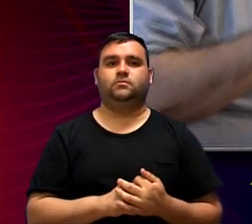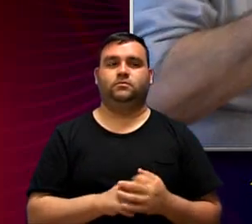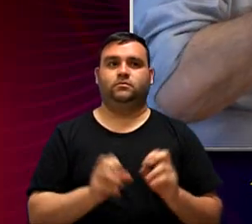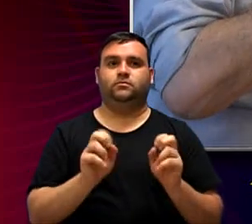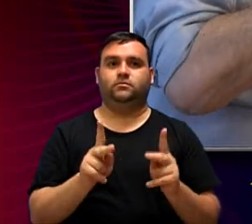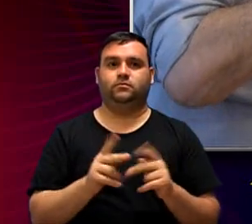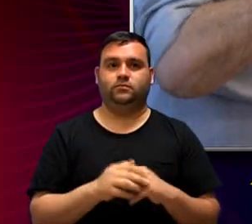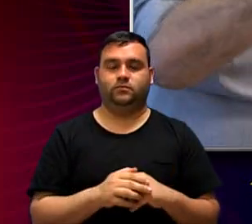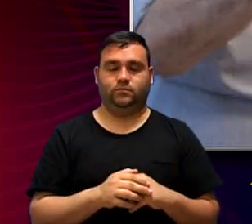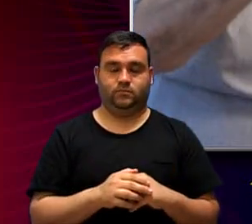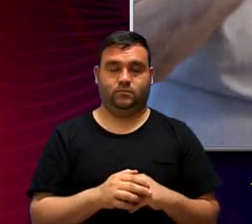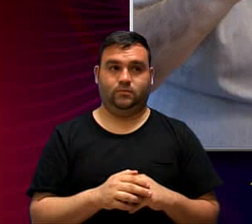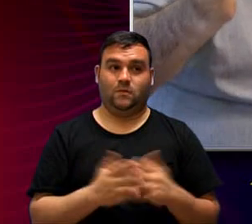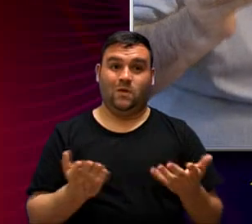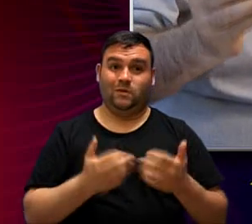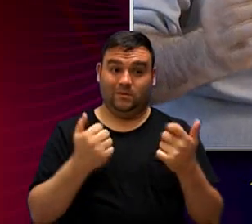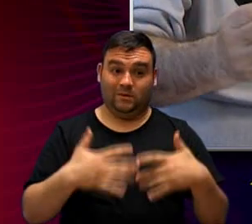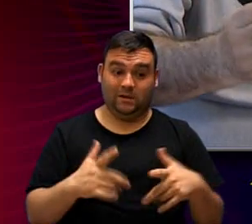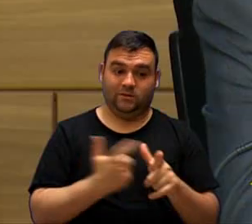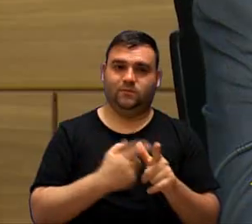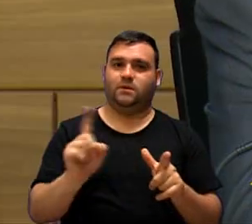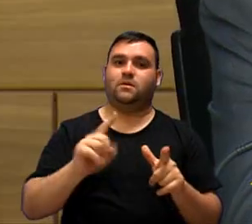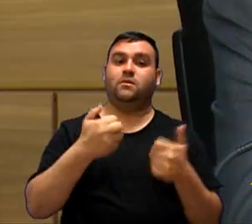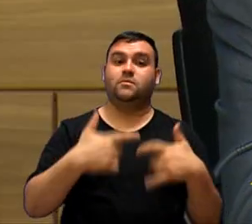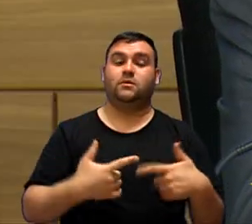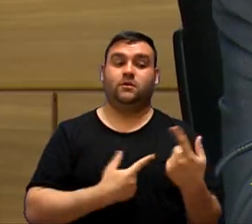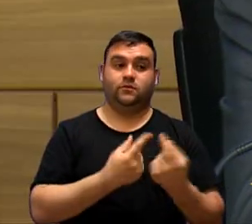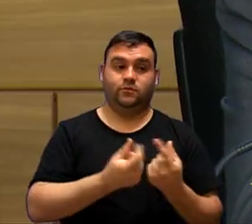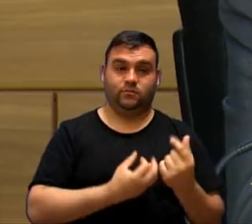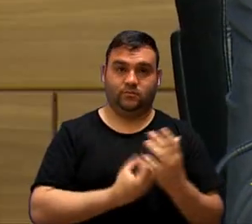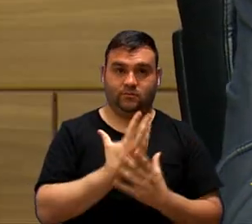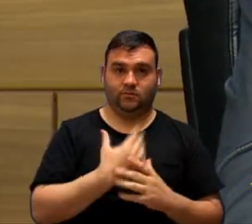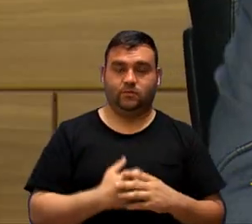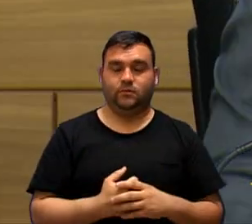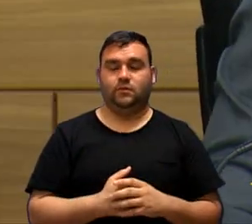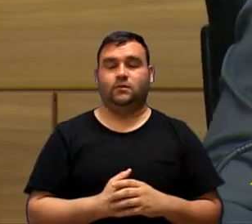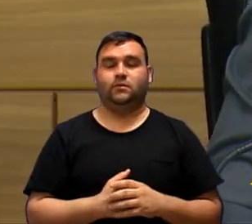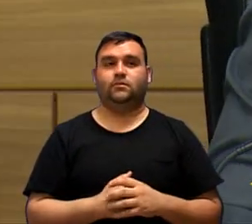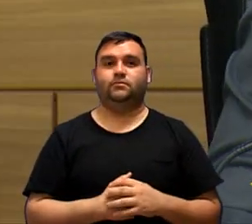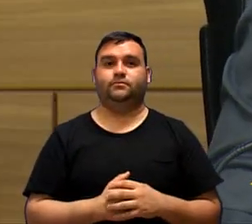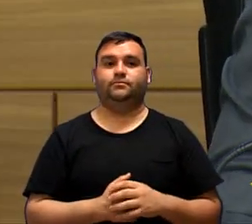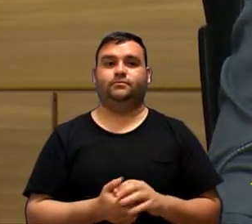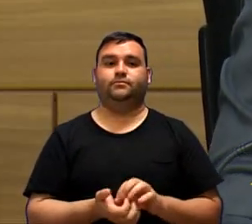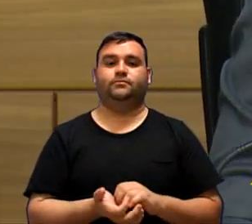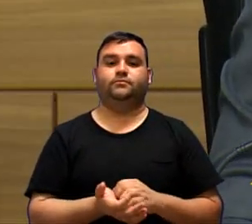Tá bom, tá bom. Nós não estamos falando da despesa aqui, eu estou falando da receita.